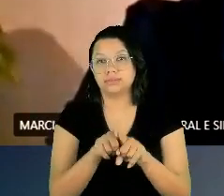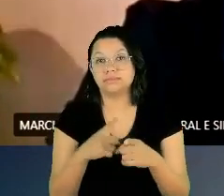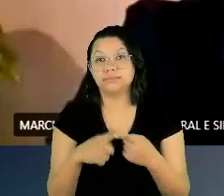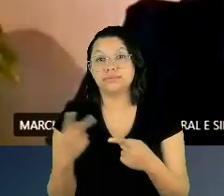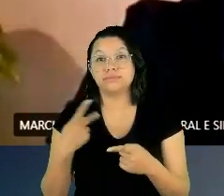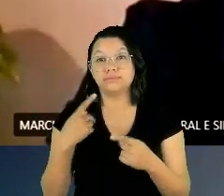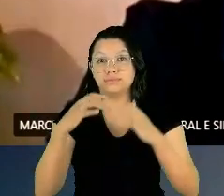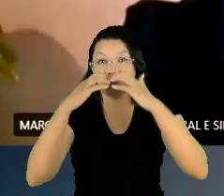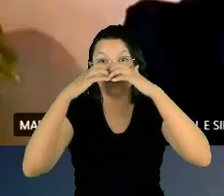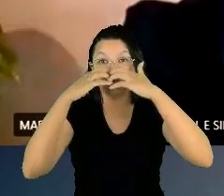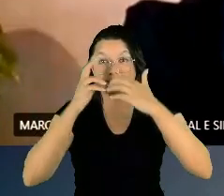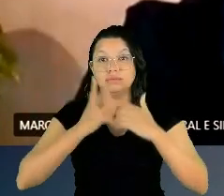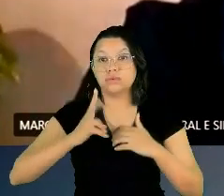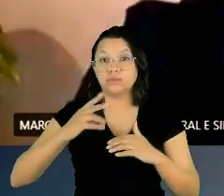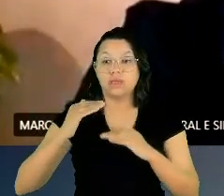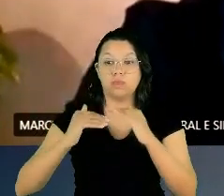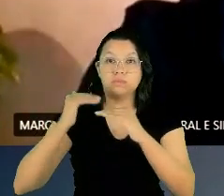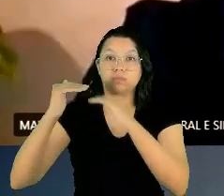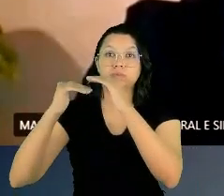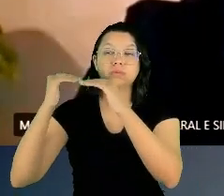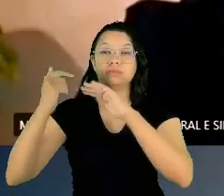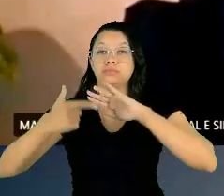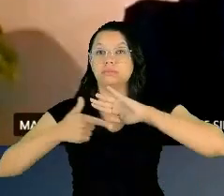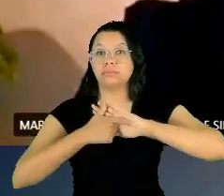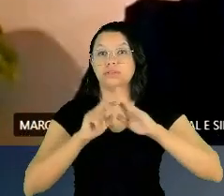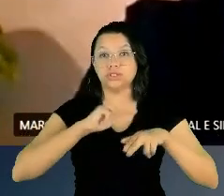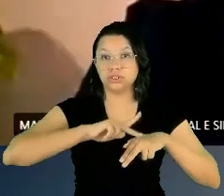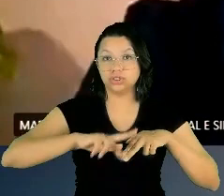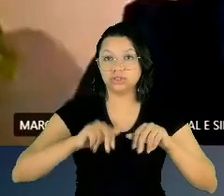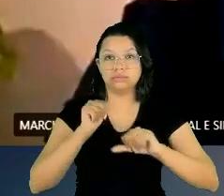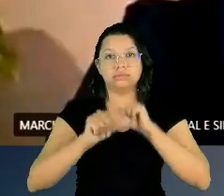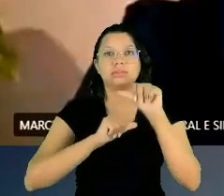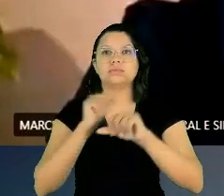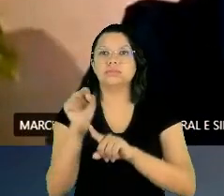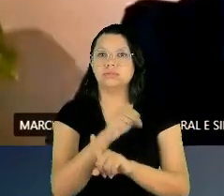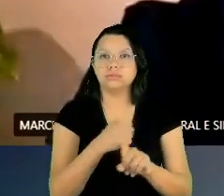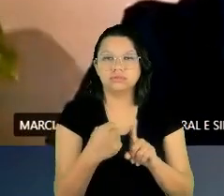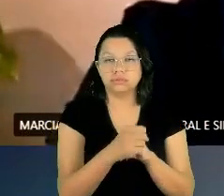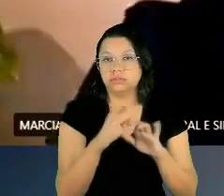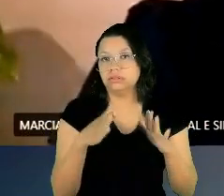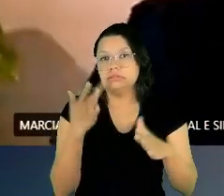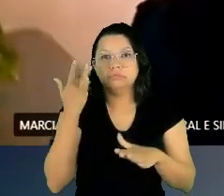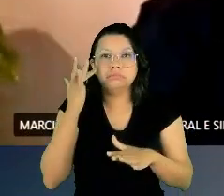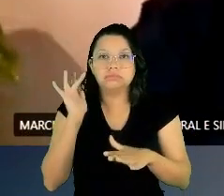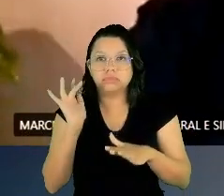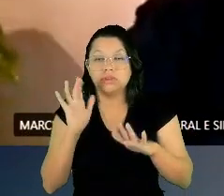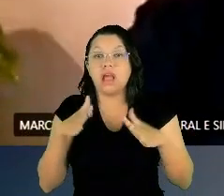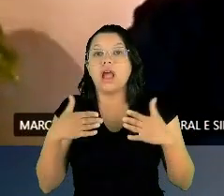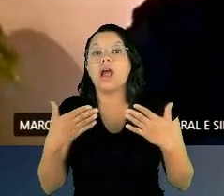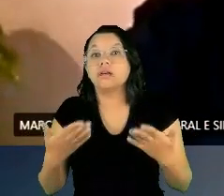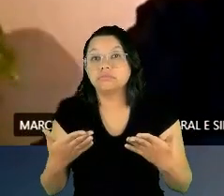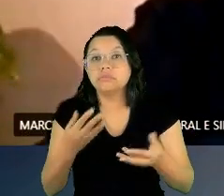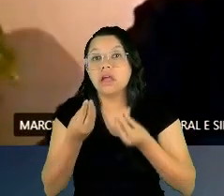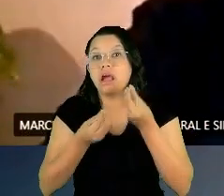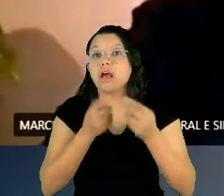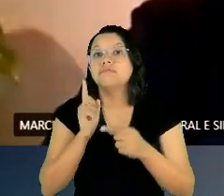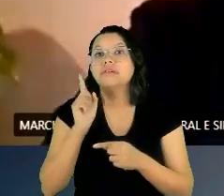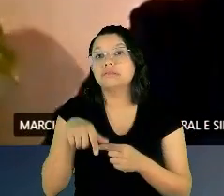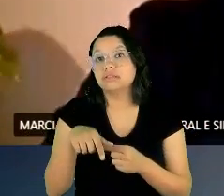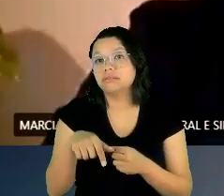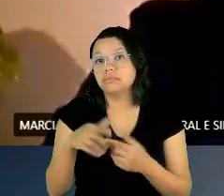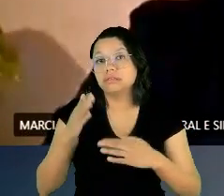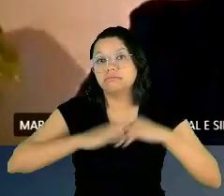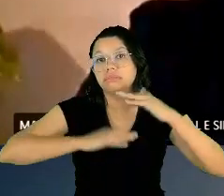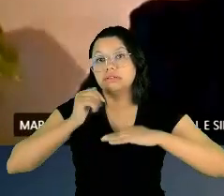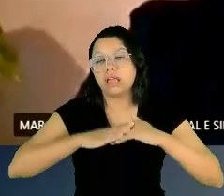ele vai mudar também, porque o nosso cérebro continua evoluindo, os papéis de gênero estão mudando socialmente, então não sabemos